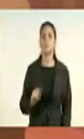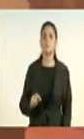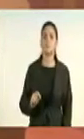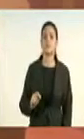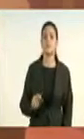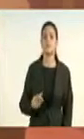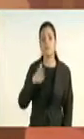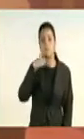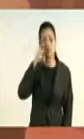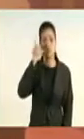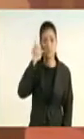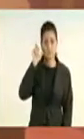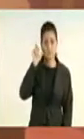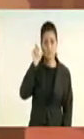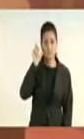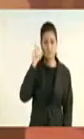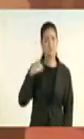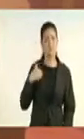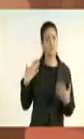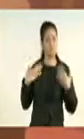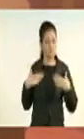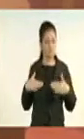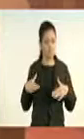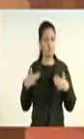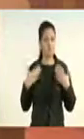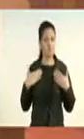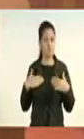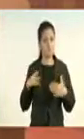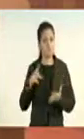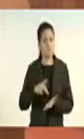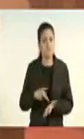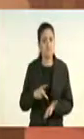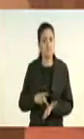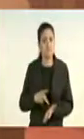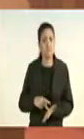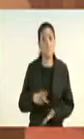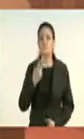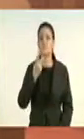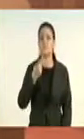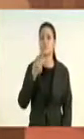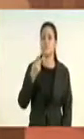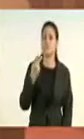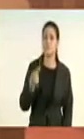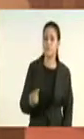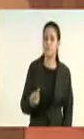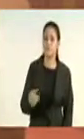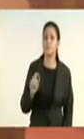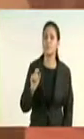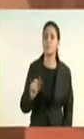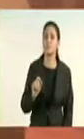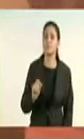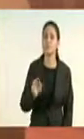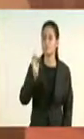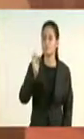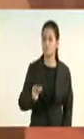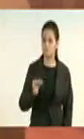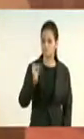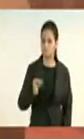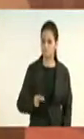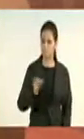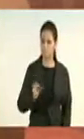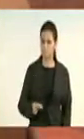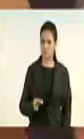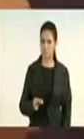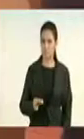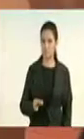falei ontem com muita tranquilidade acerca, deputado Ricardo Rios, da legalidade dos atos